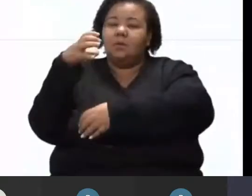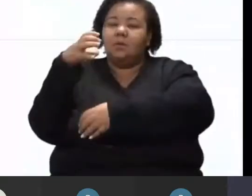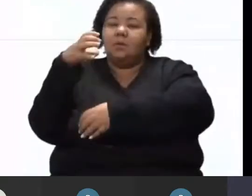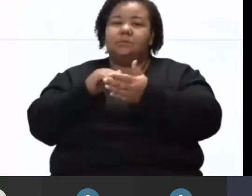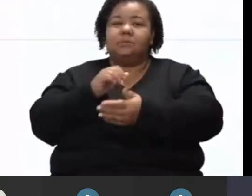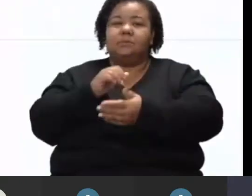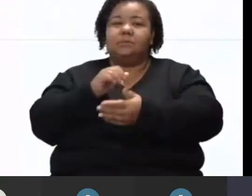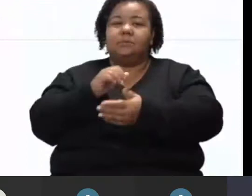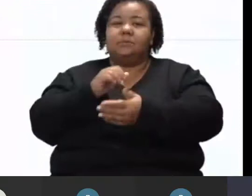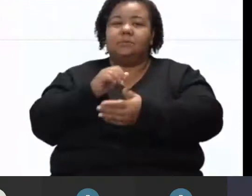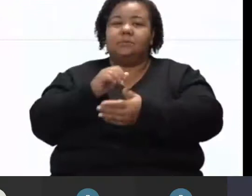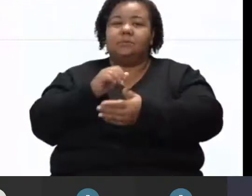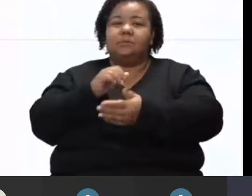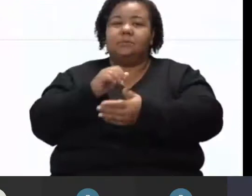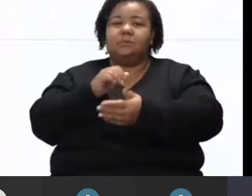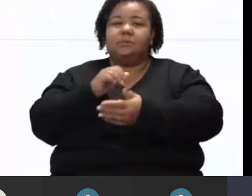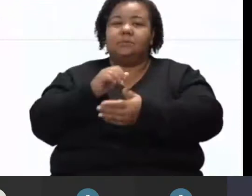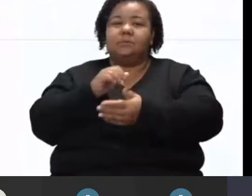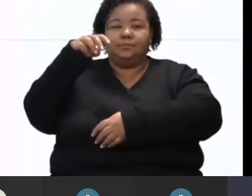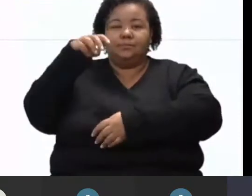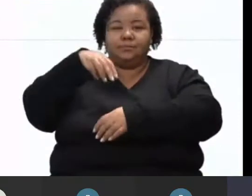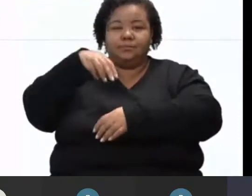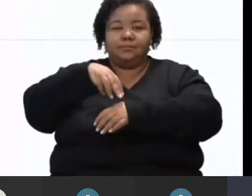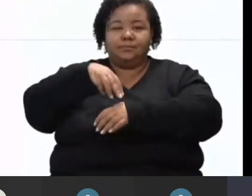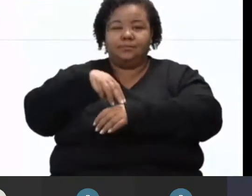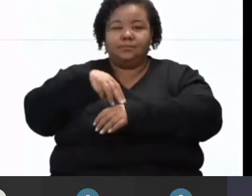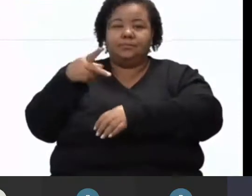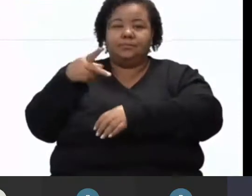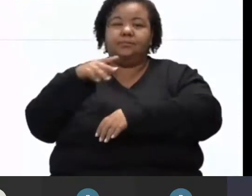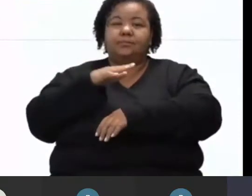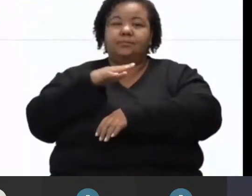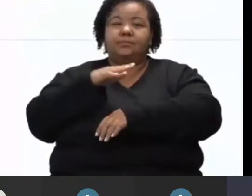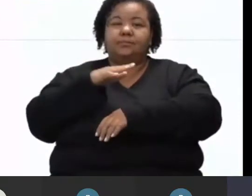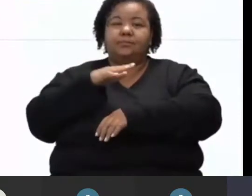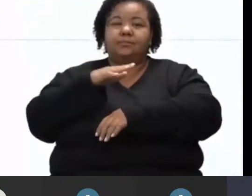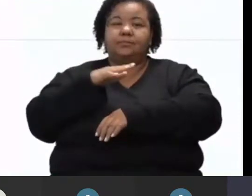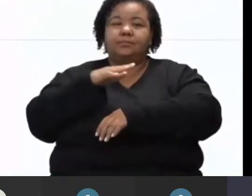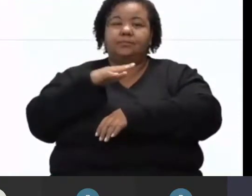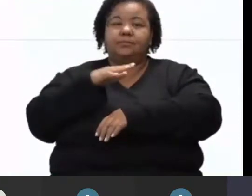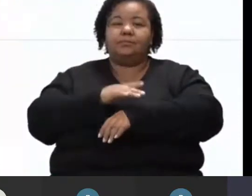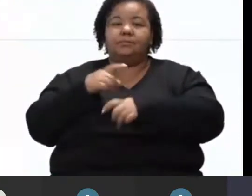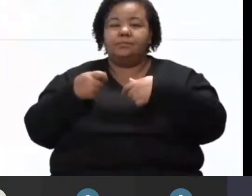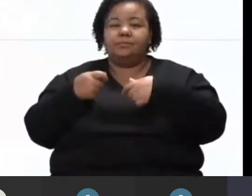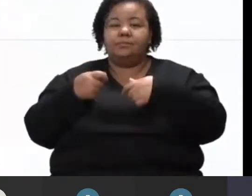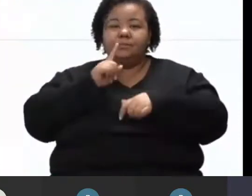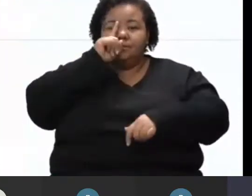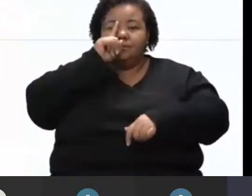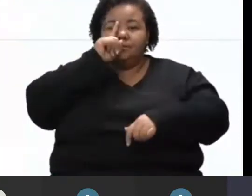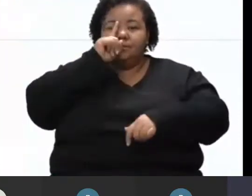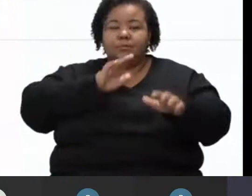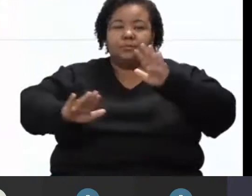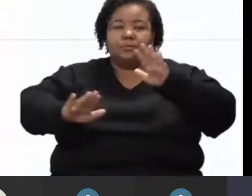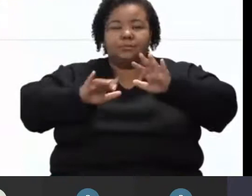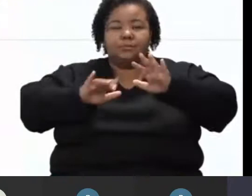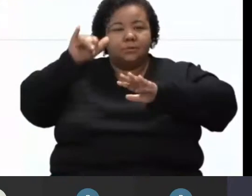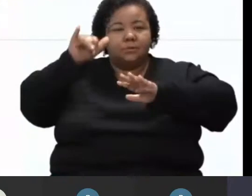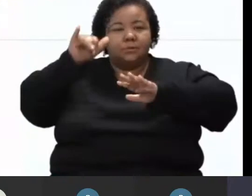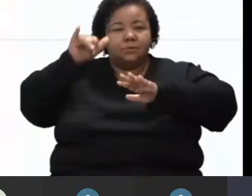121 graus por 15 minutos. E aí, então, neste momento, precisa tomar muito cuidado para evitar